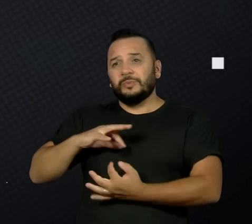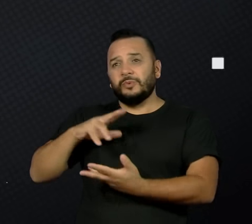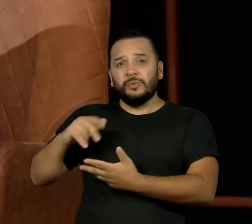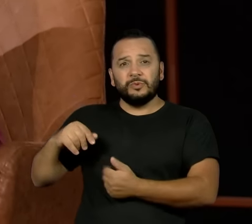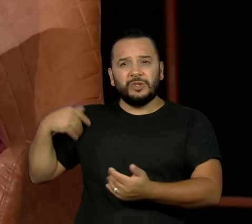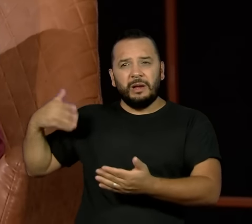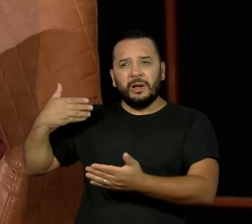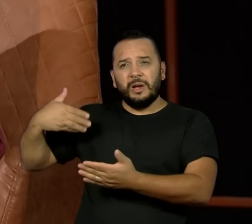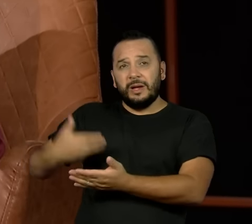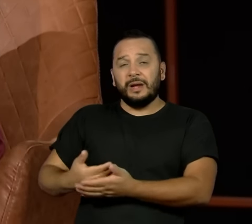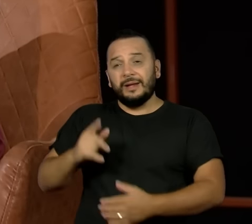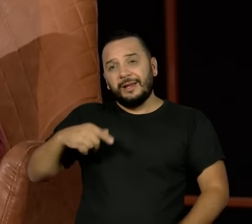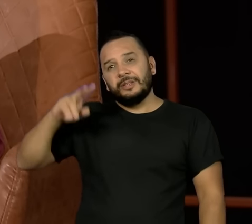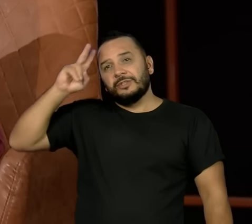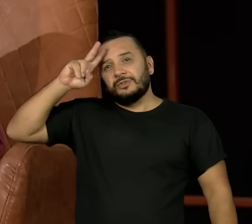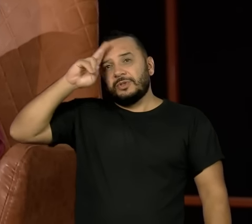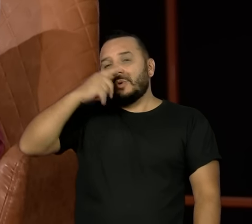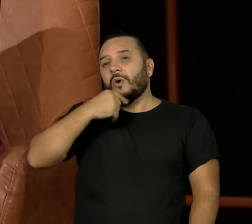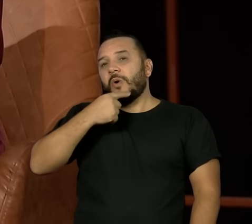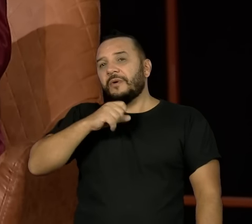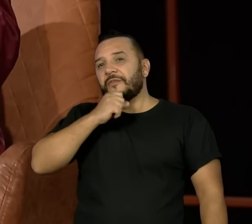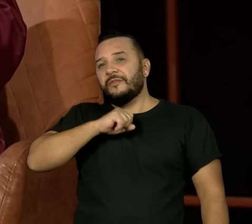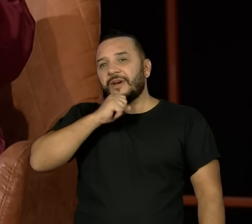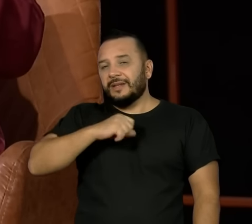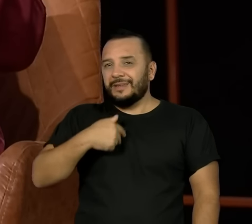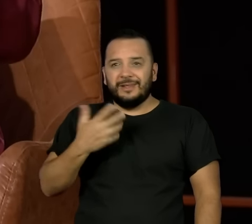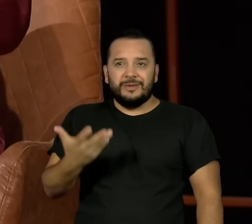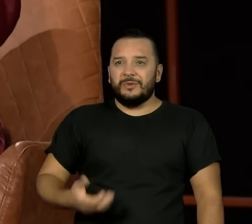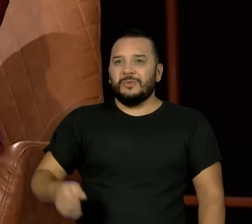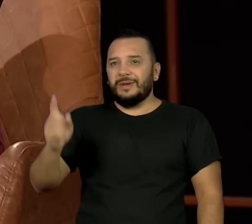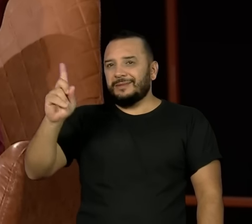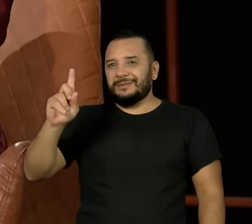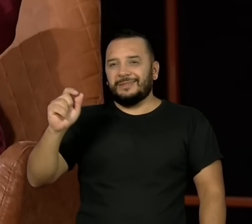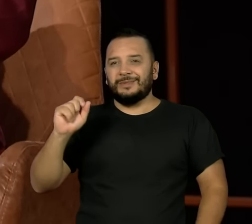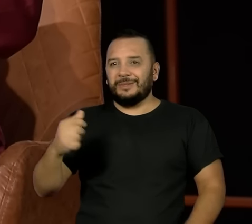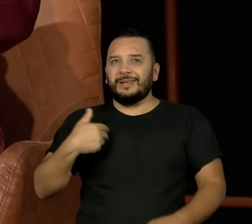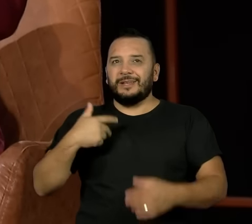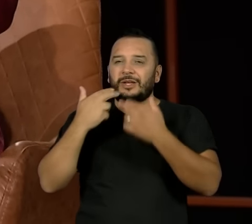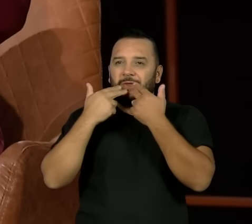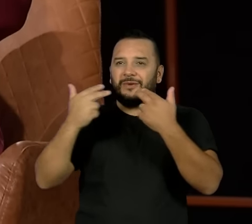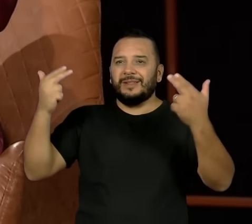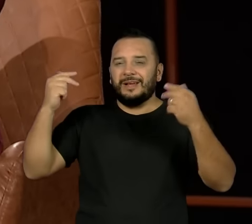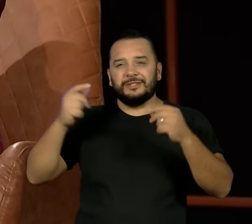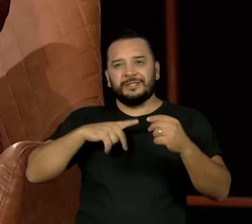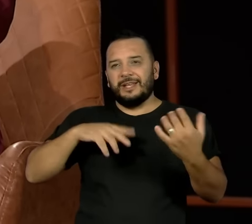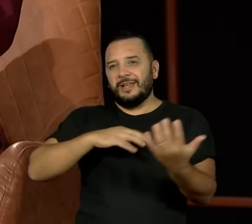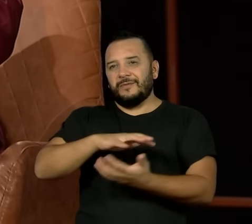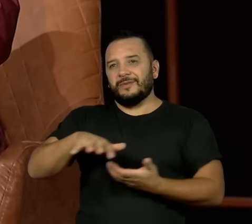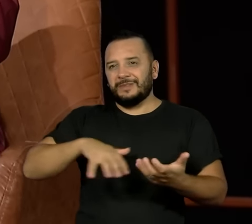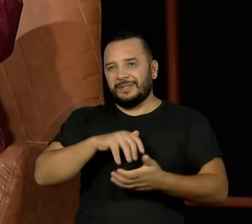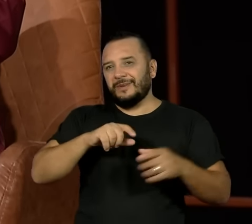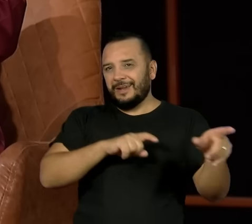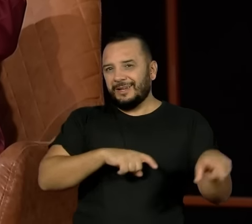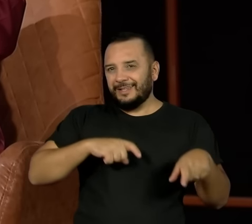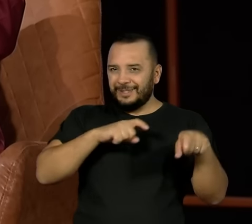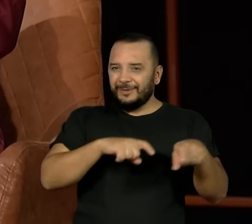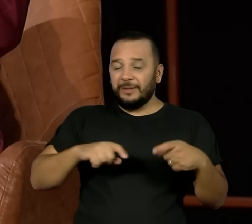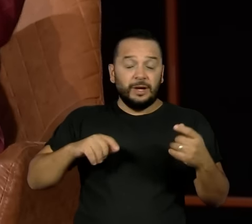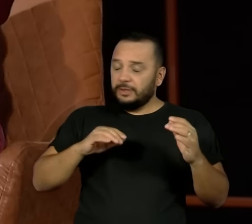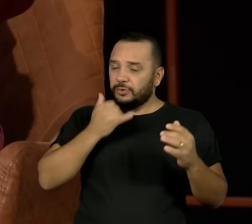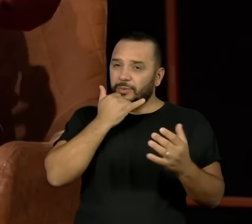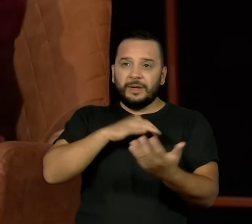Mas é a história de um homem, de um velho, que não aceita a novidade, a revolução agrícola, a pré-revolução